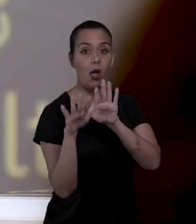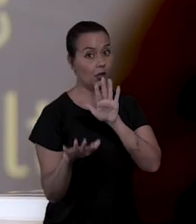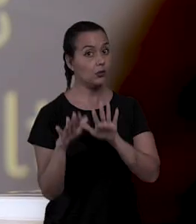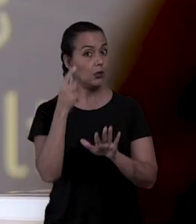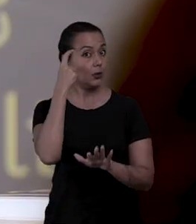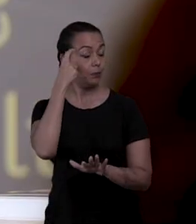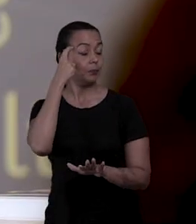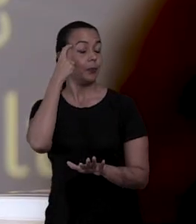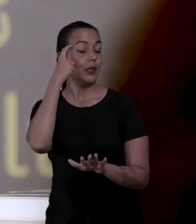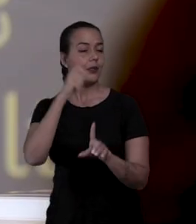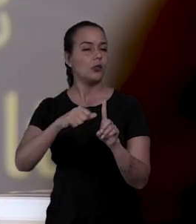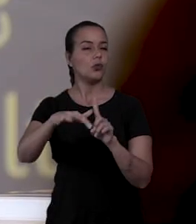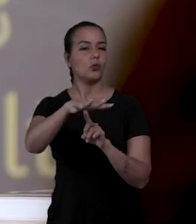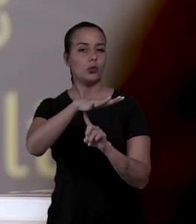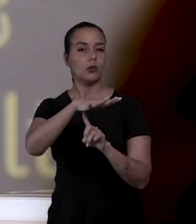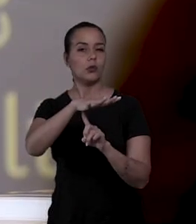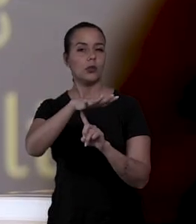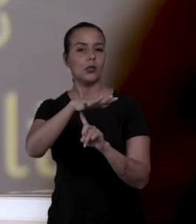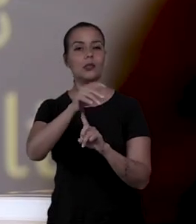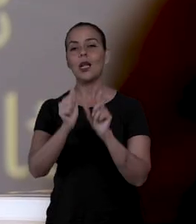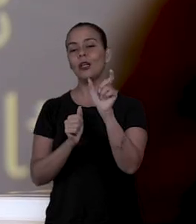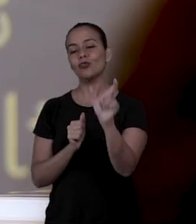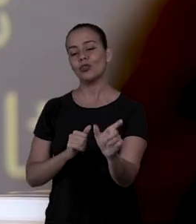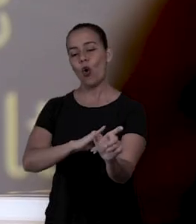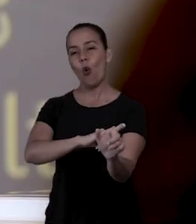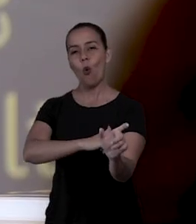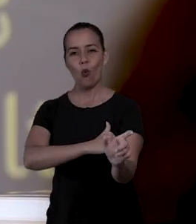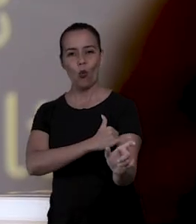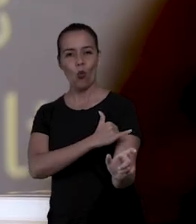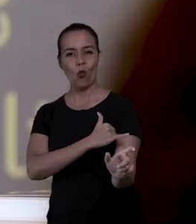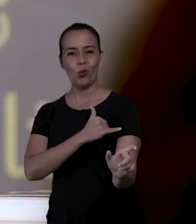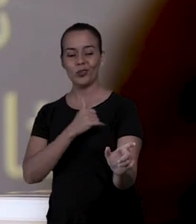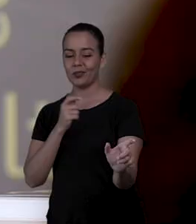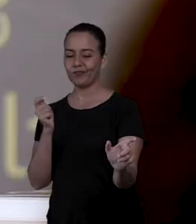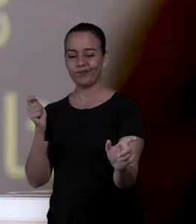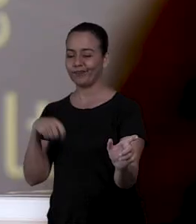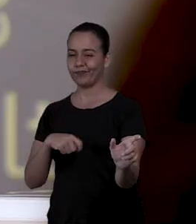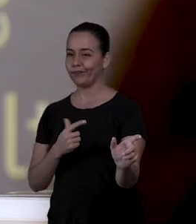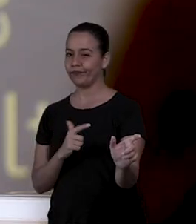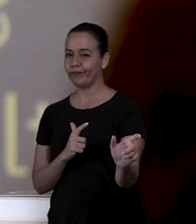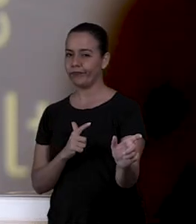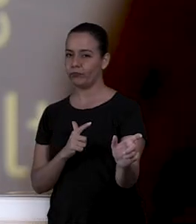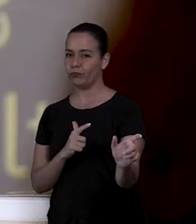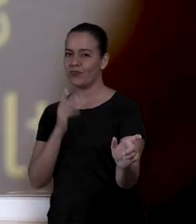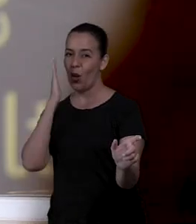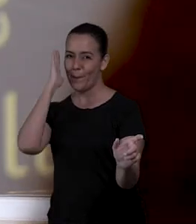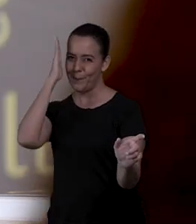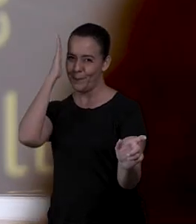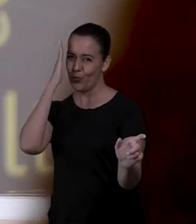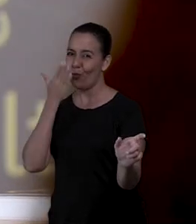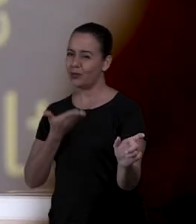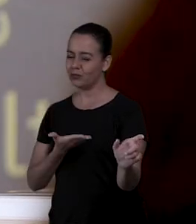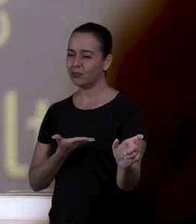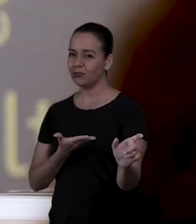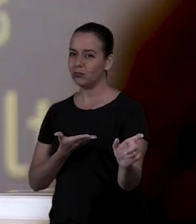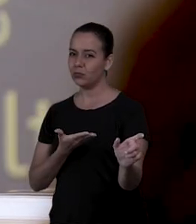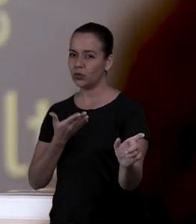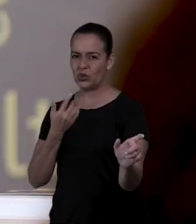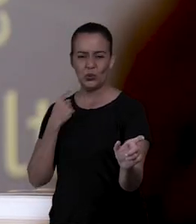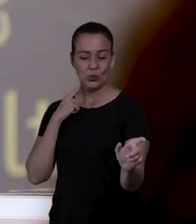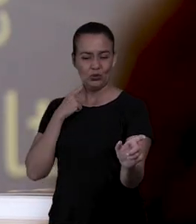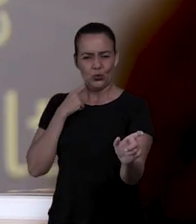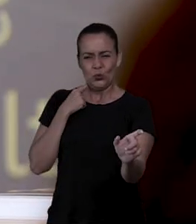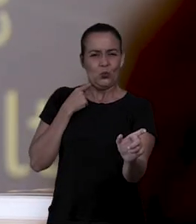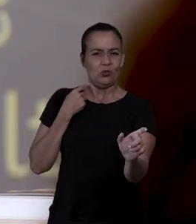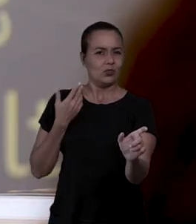pessoas gordas são incapazes, são burras, Ela conta nos dedos. são sujas, são